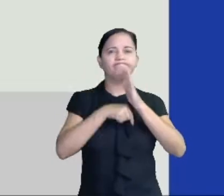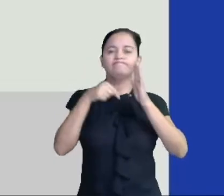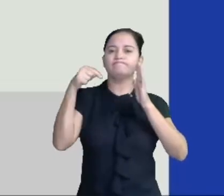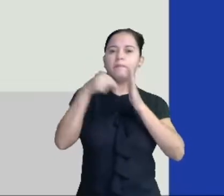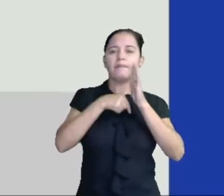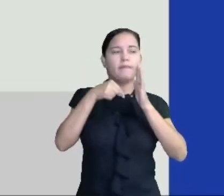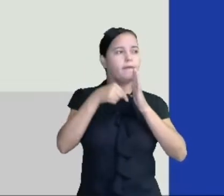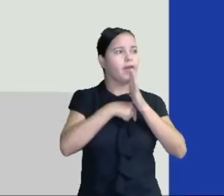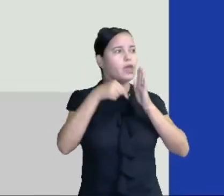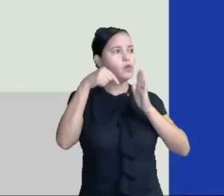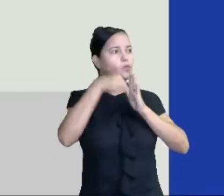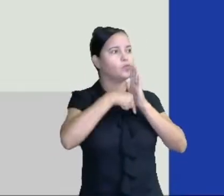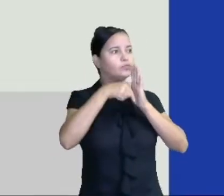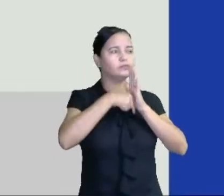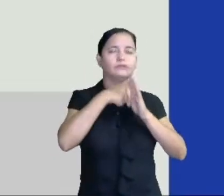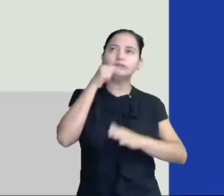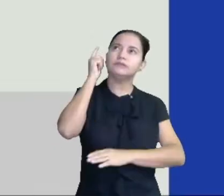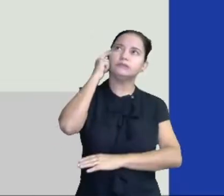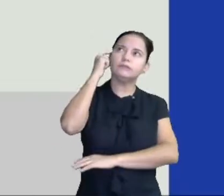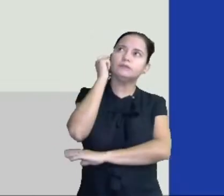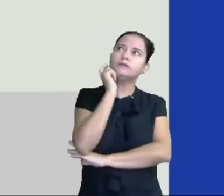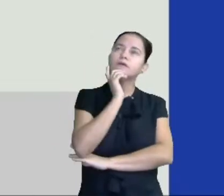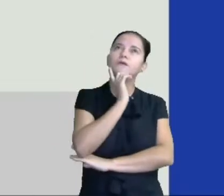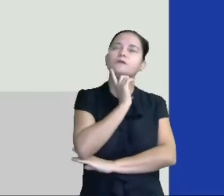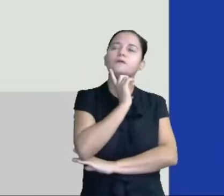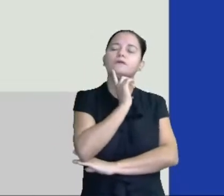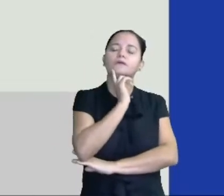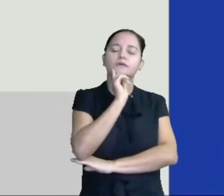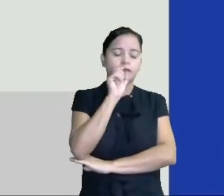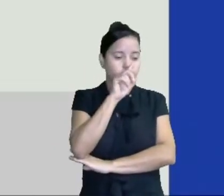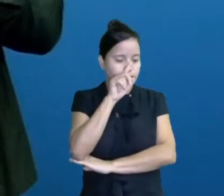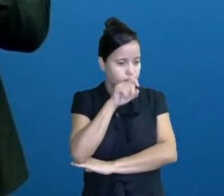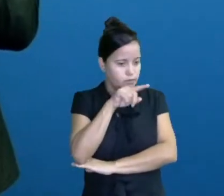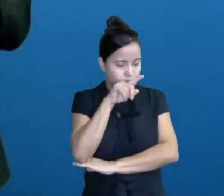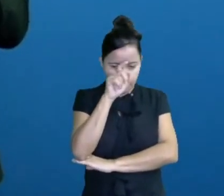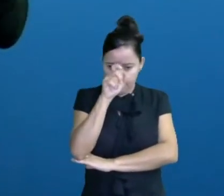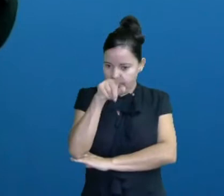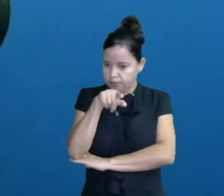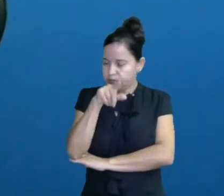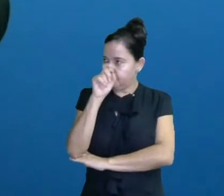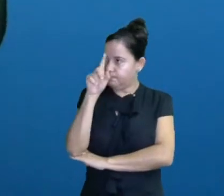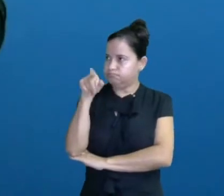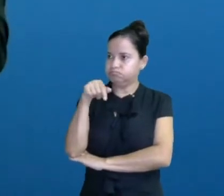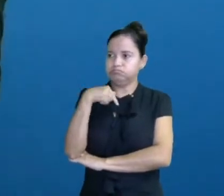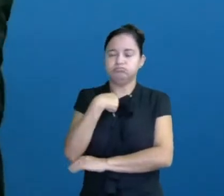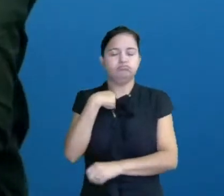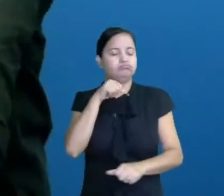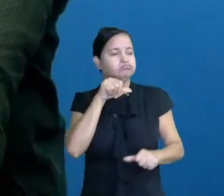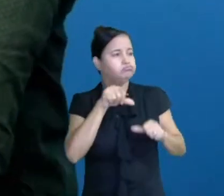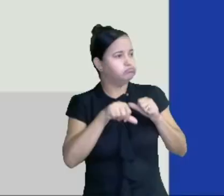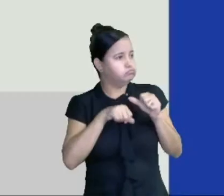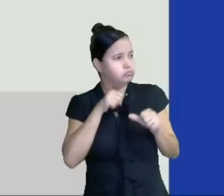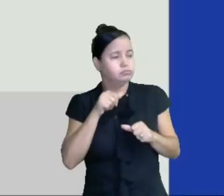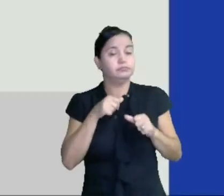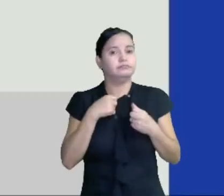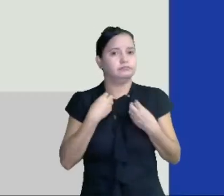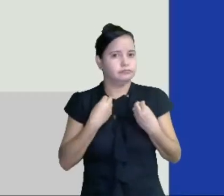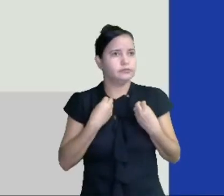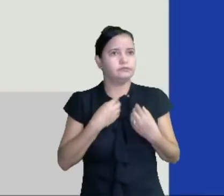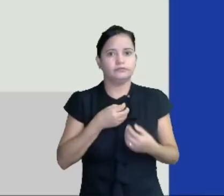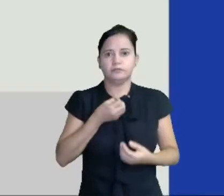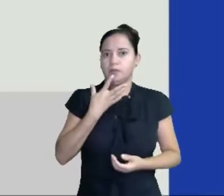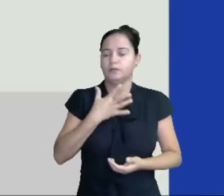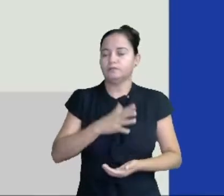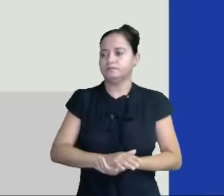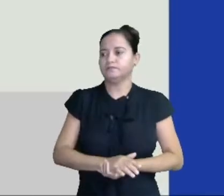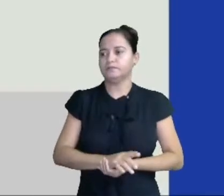se transformar em especialista em questionar, em fazer perguntas. Perguntas essas que sejam transformadoras e edificantes. E aí, o que é